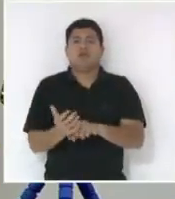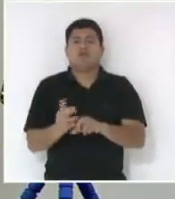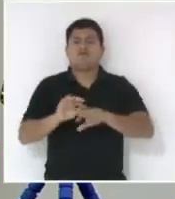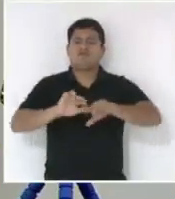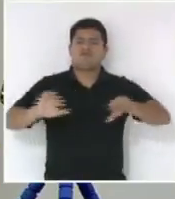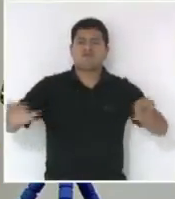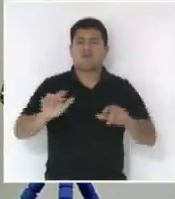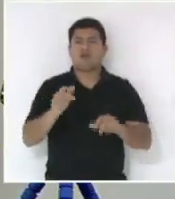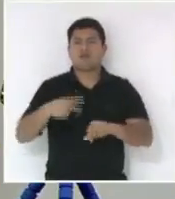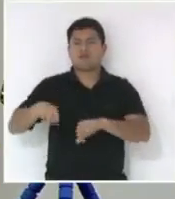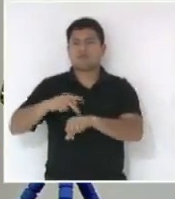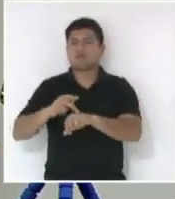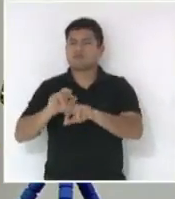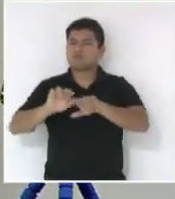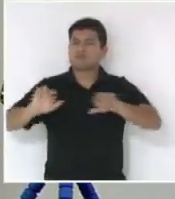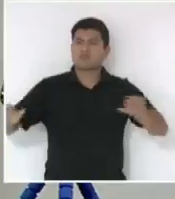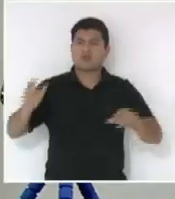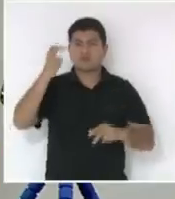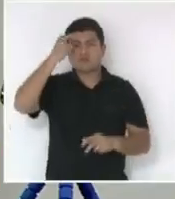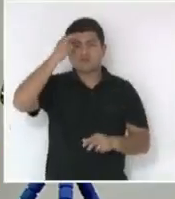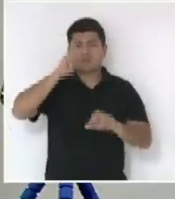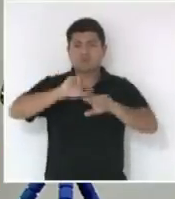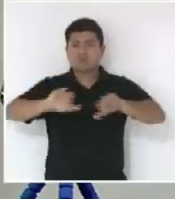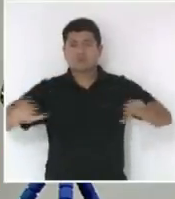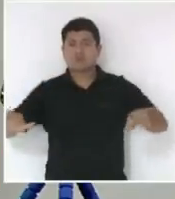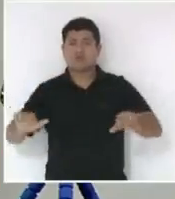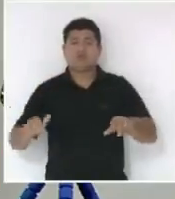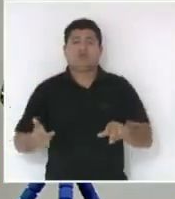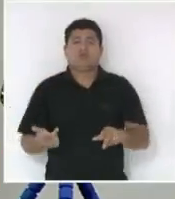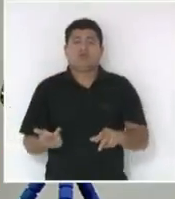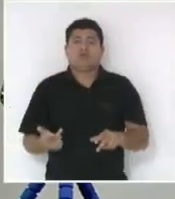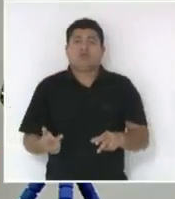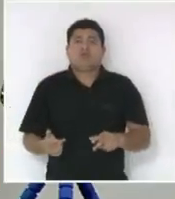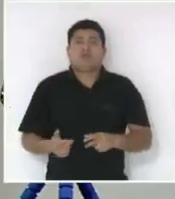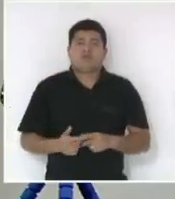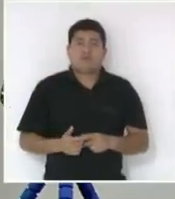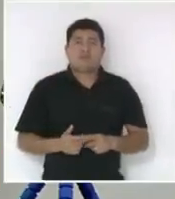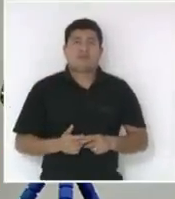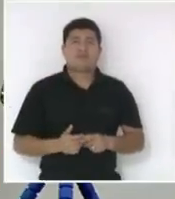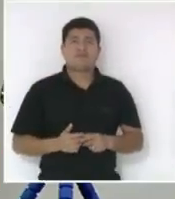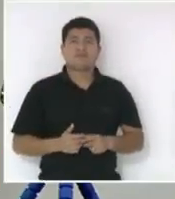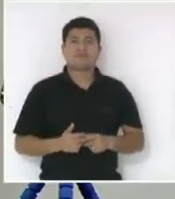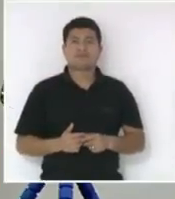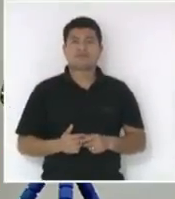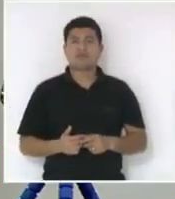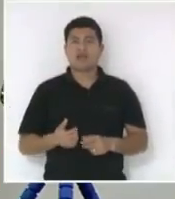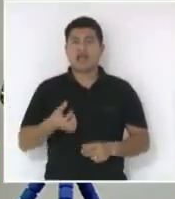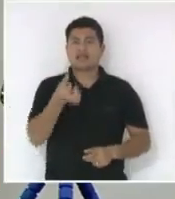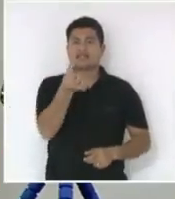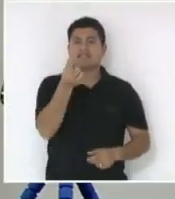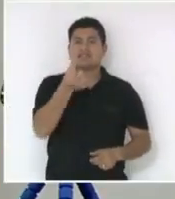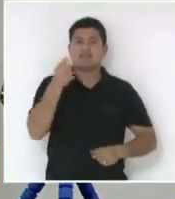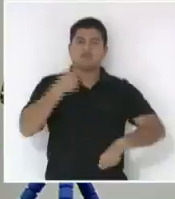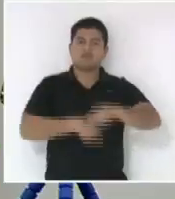etnias, de uma miscigenação sem precedente, sexta economia do país,